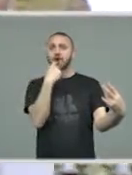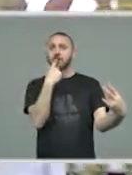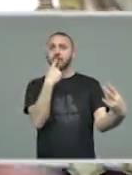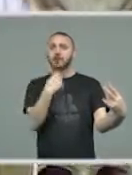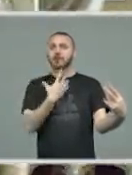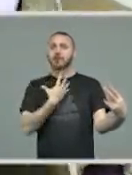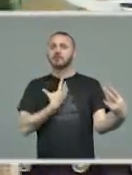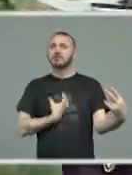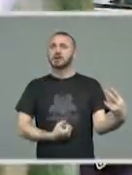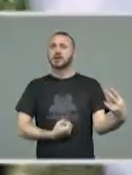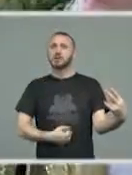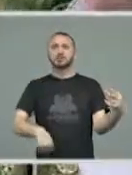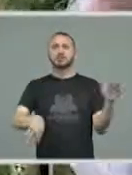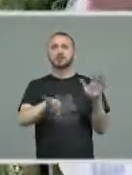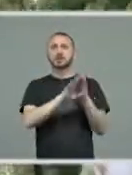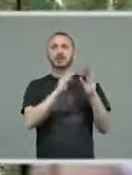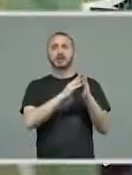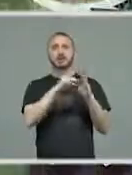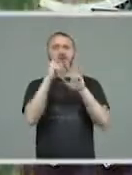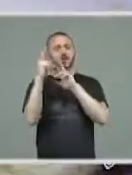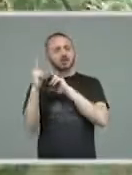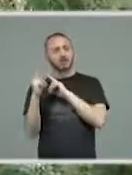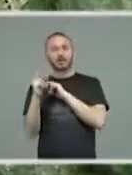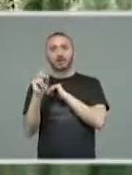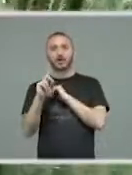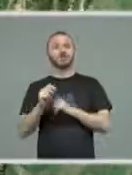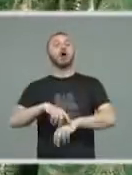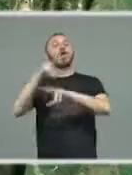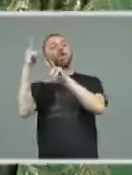cansaço, que vão chegar em casa, não vão dormir, vão pacotar,